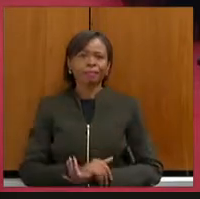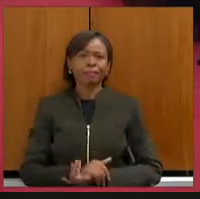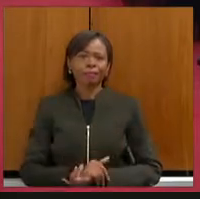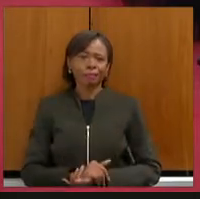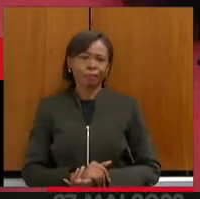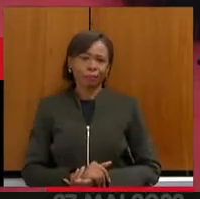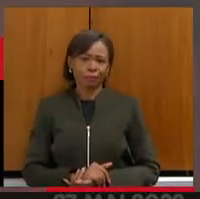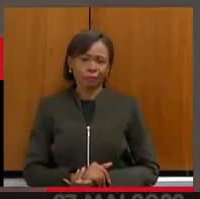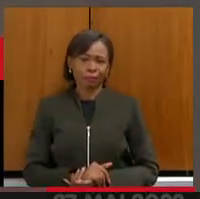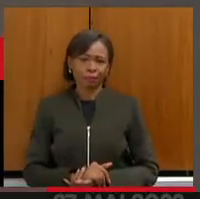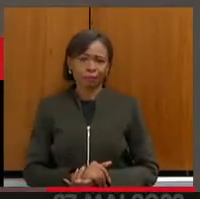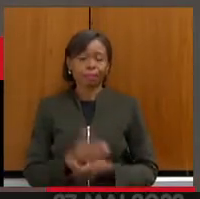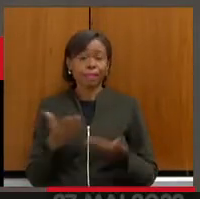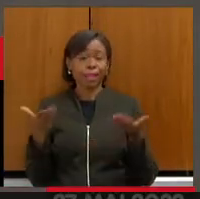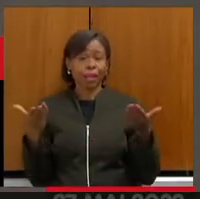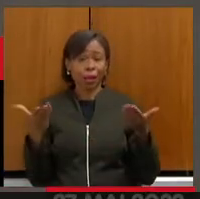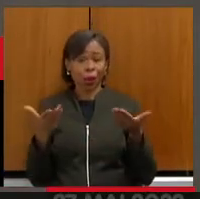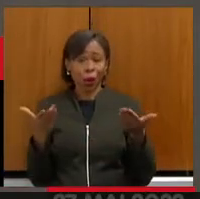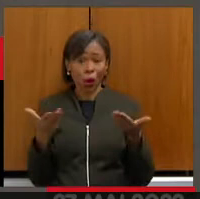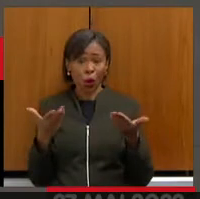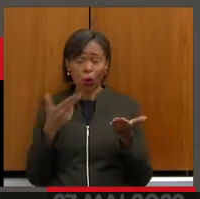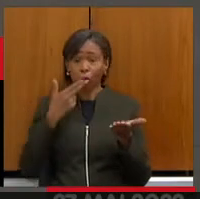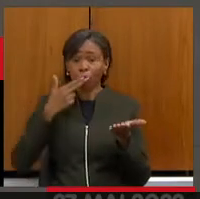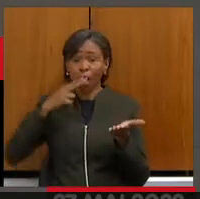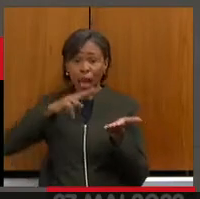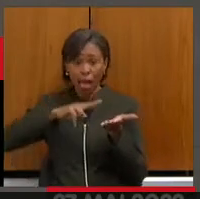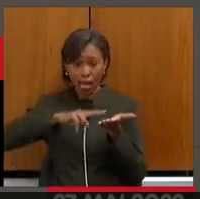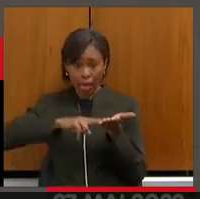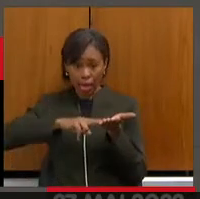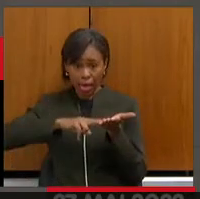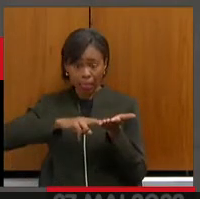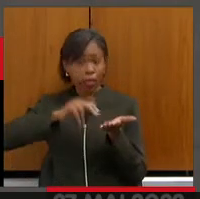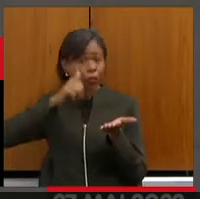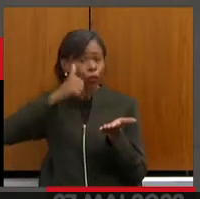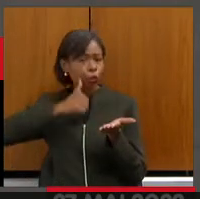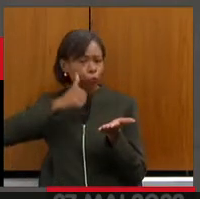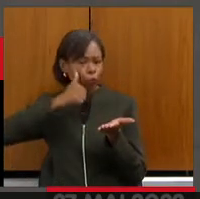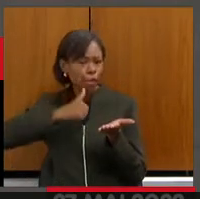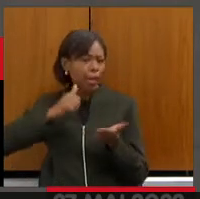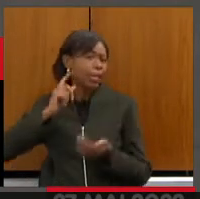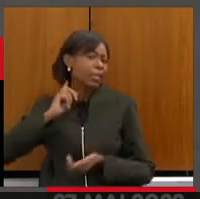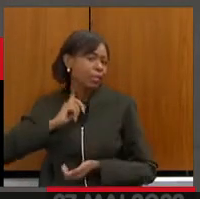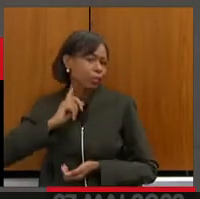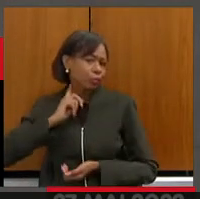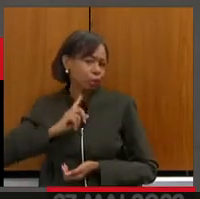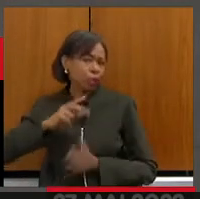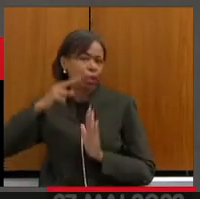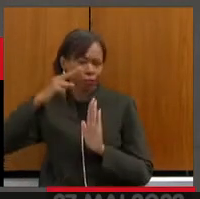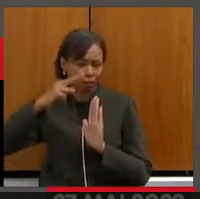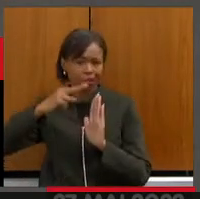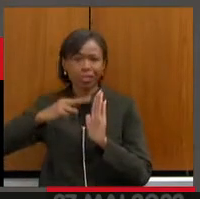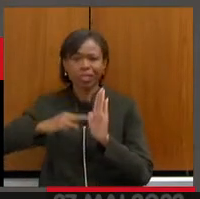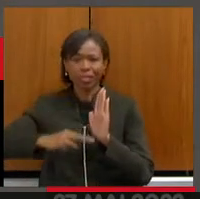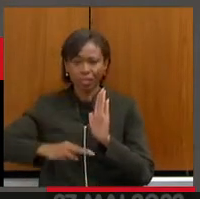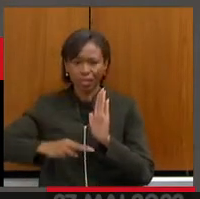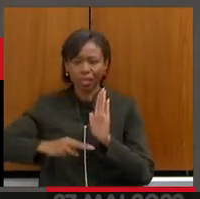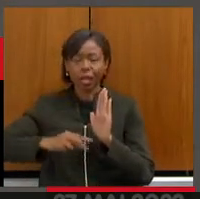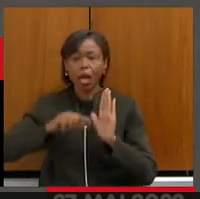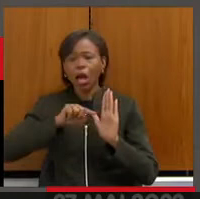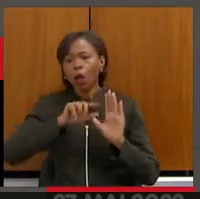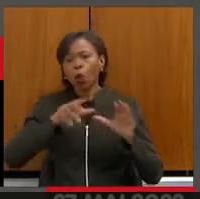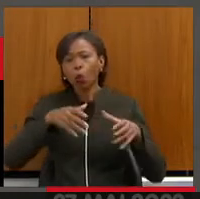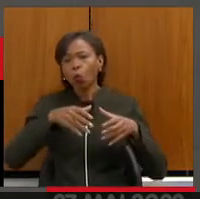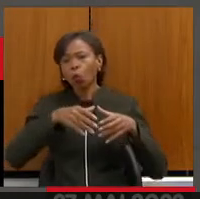hoje Faremos agora a leitura da carta das mulheres de Minas elaborada com a contribuição das representantes